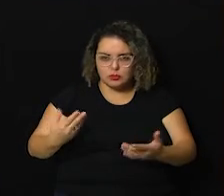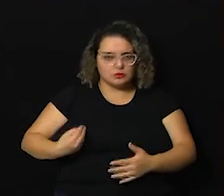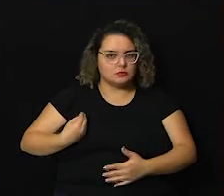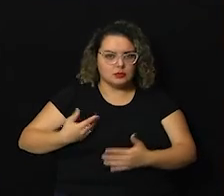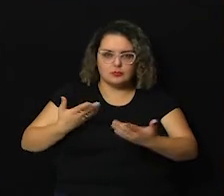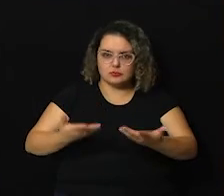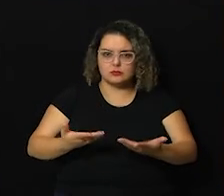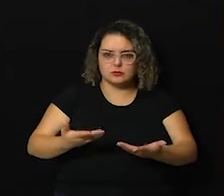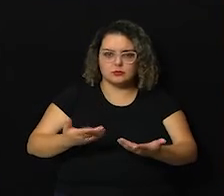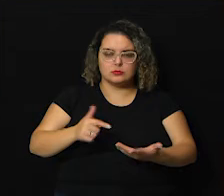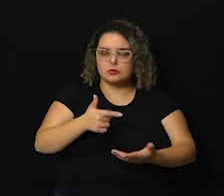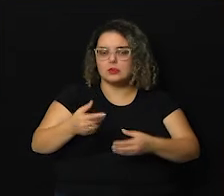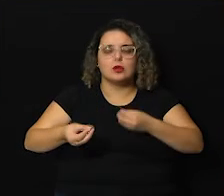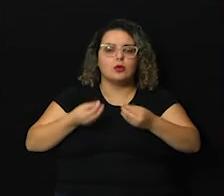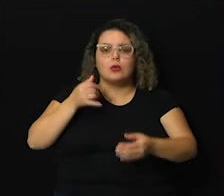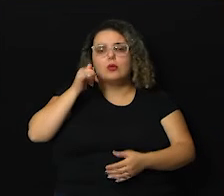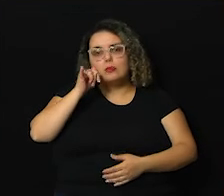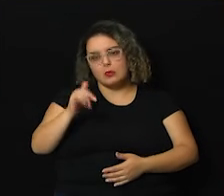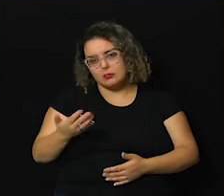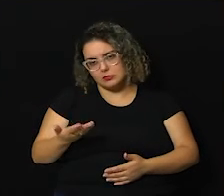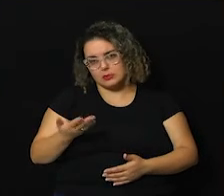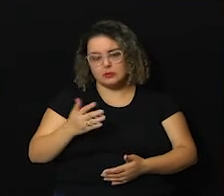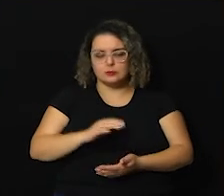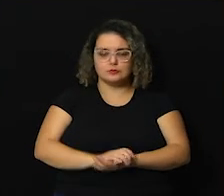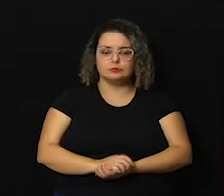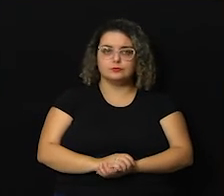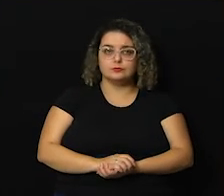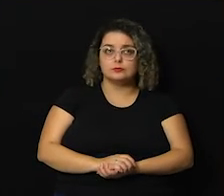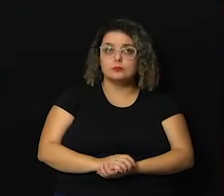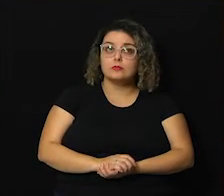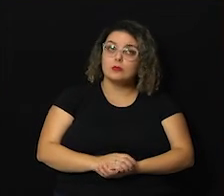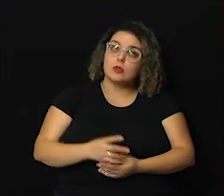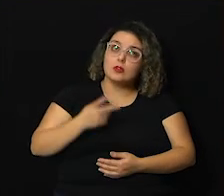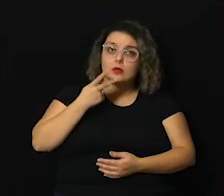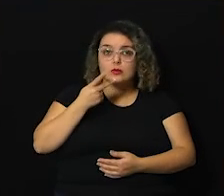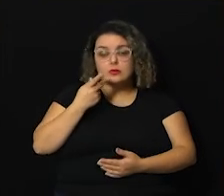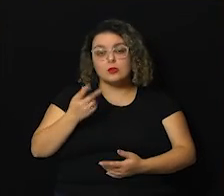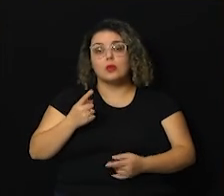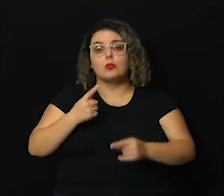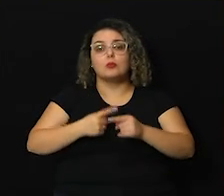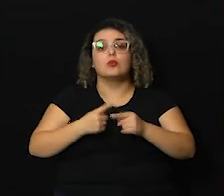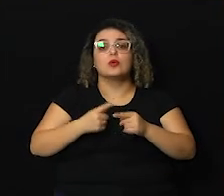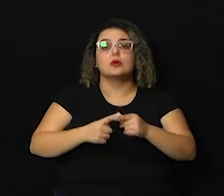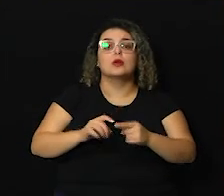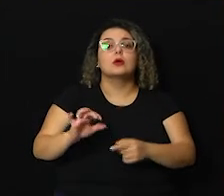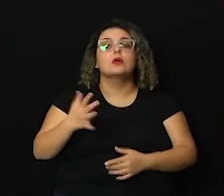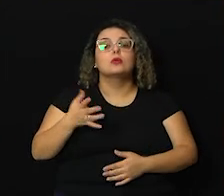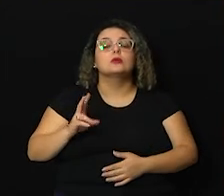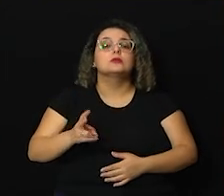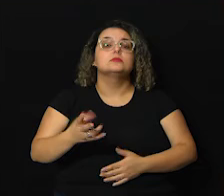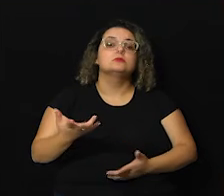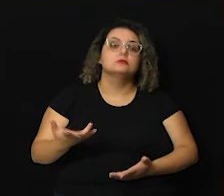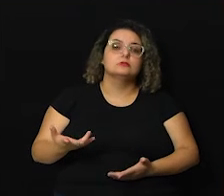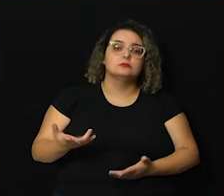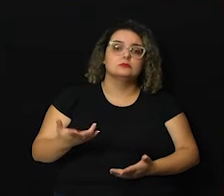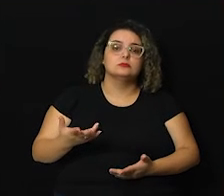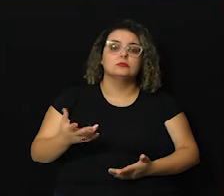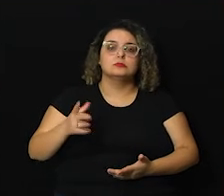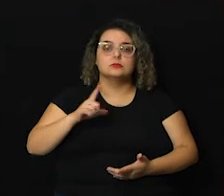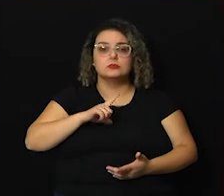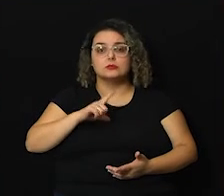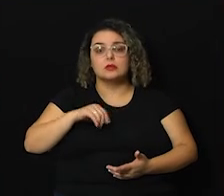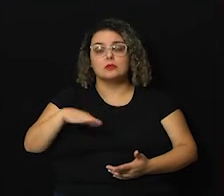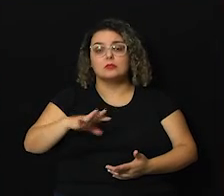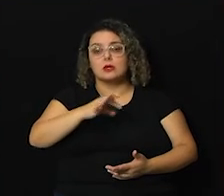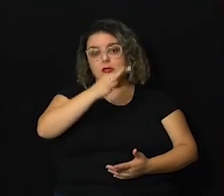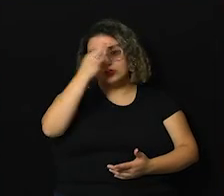a gente não consegue evitar que isso aconteça, ok? Eu diria assim, porque isso acontece com tanta frequência, tem muito mais